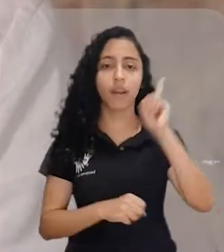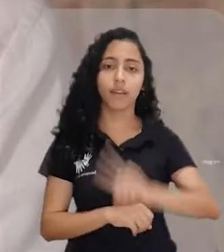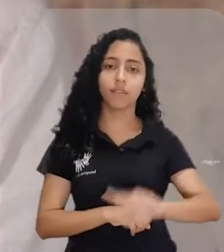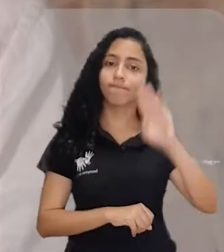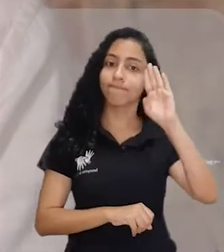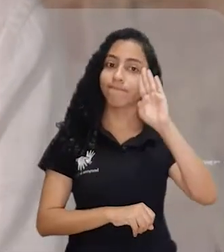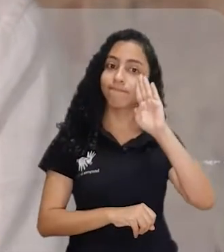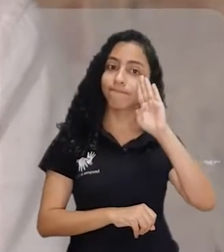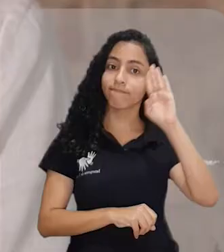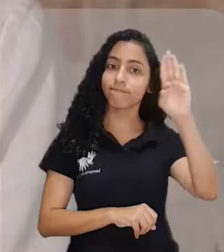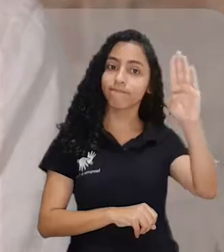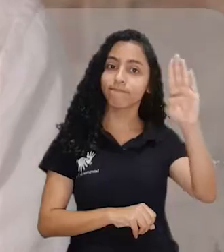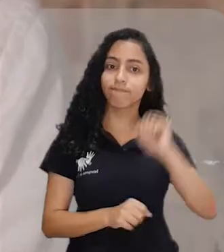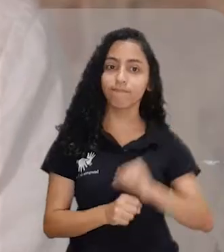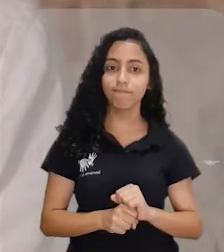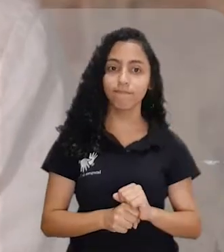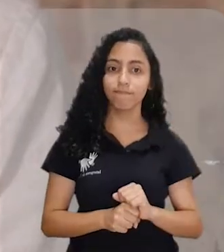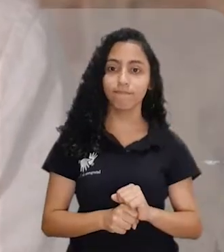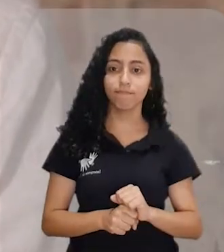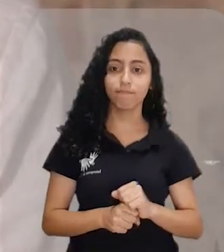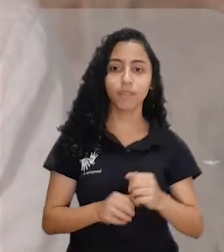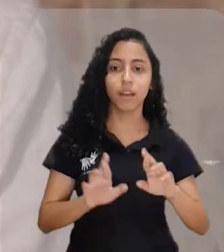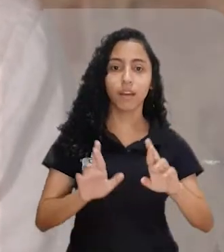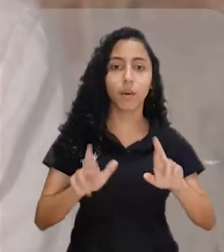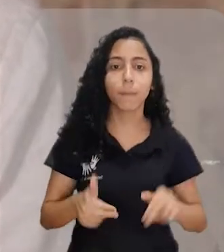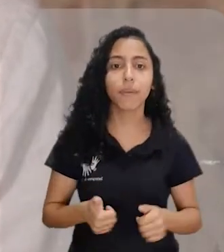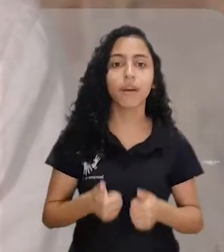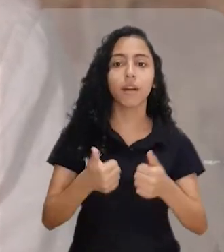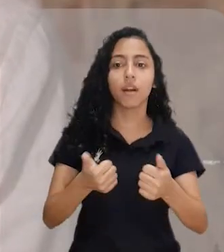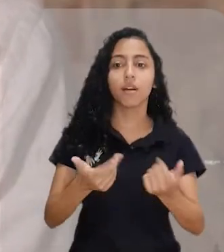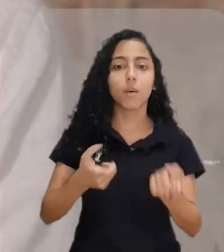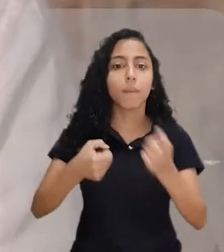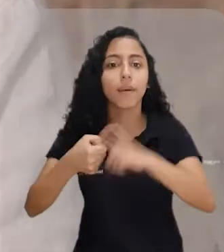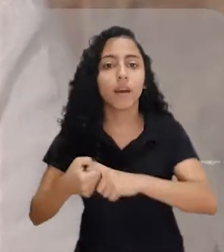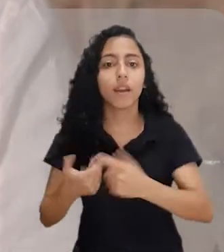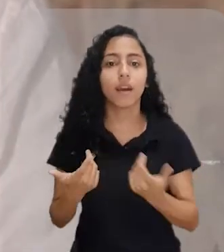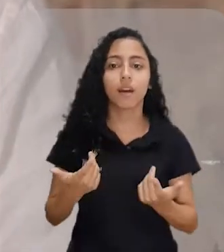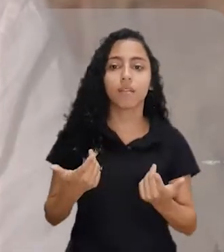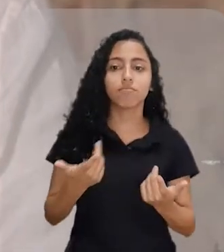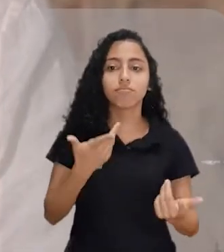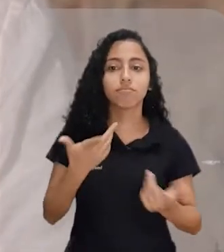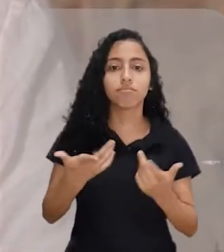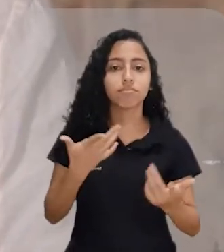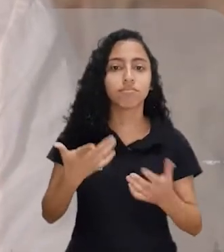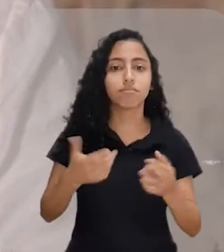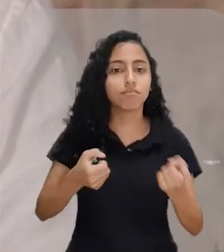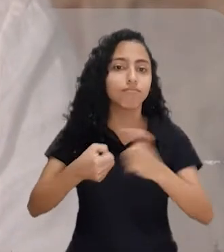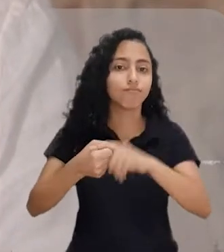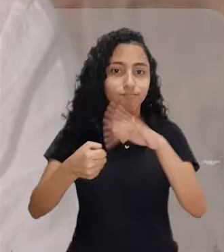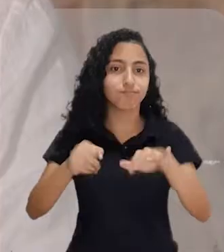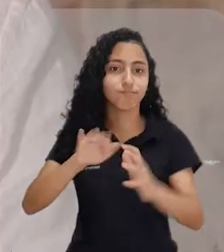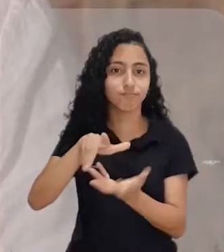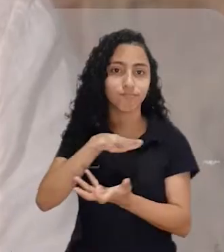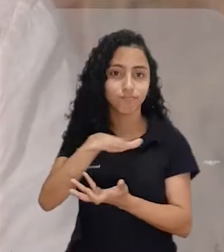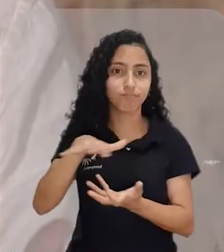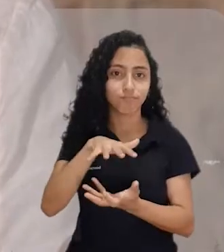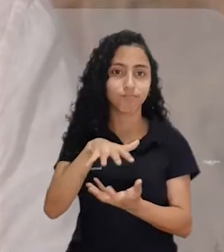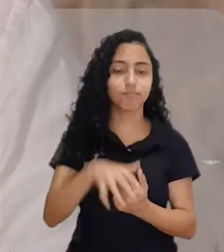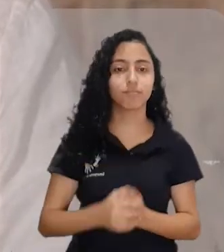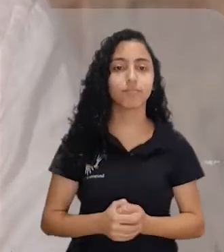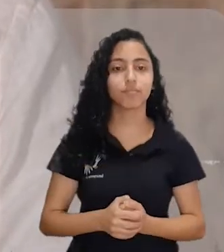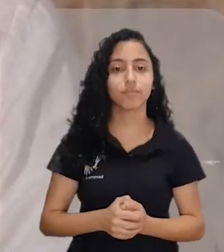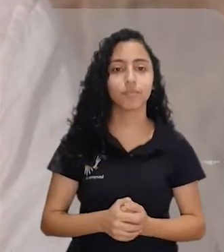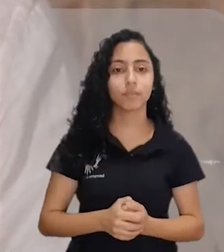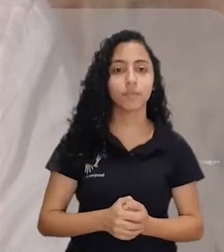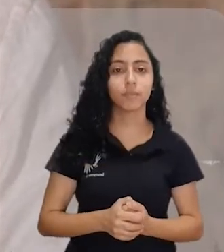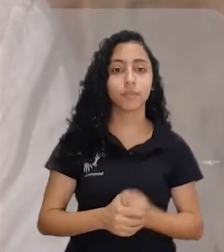E a restauração é uma peça fundamental, né? Dessa recuperação, né? Desse redirecionamento na